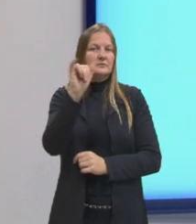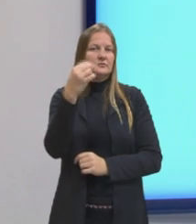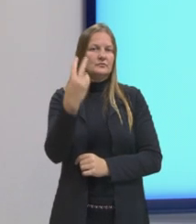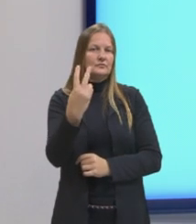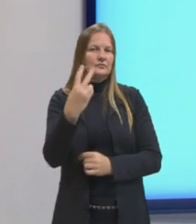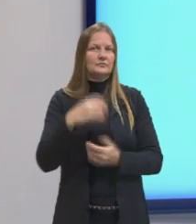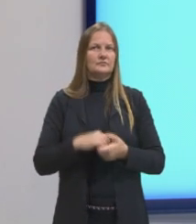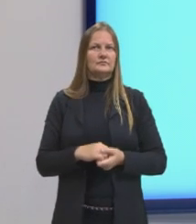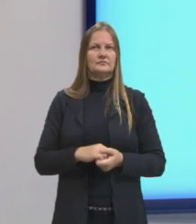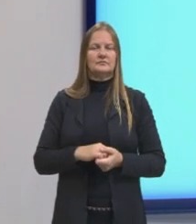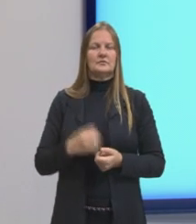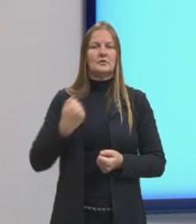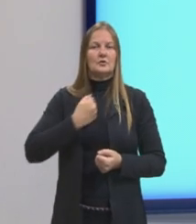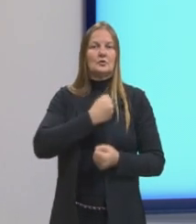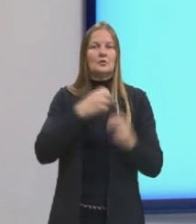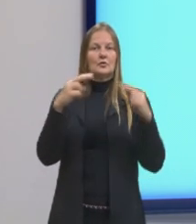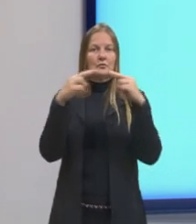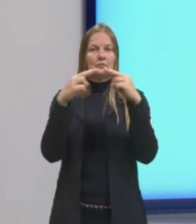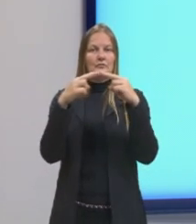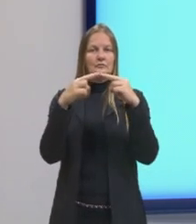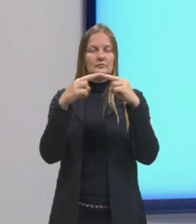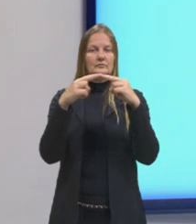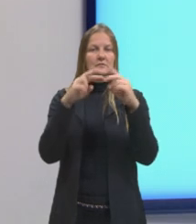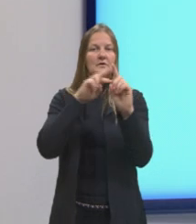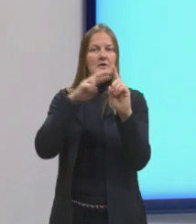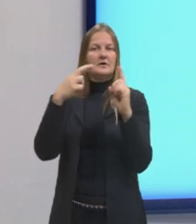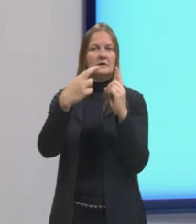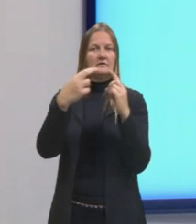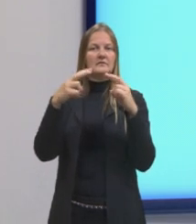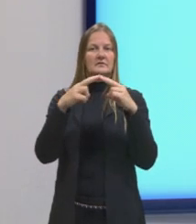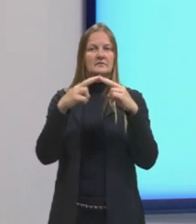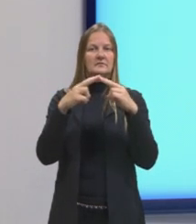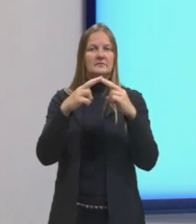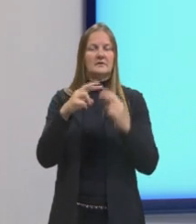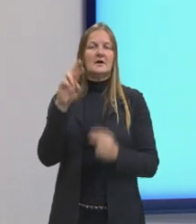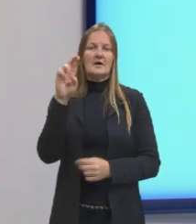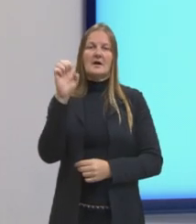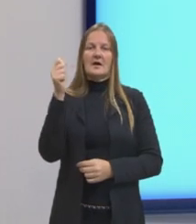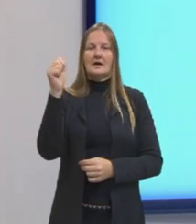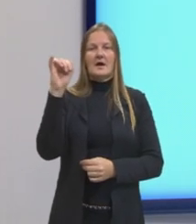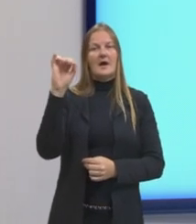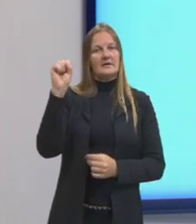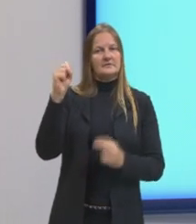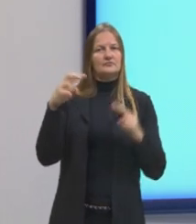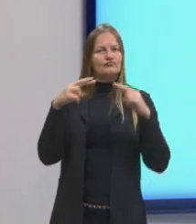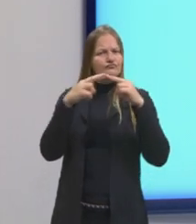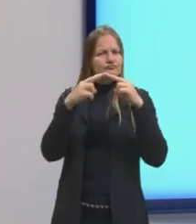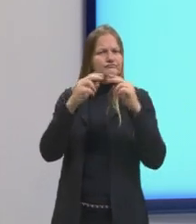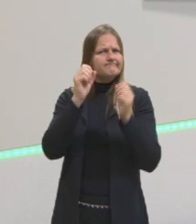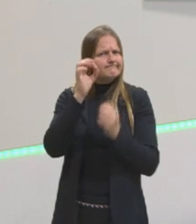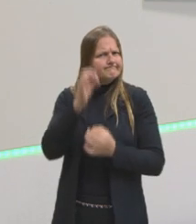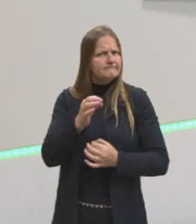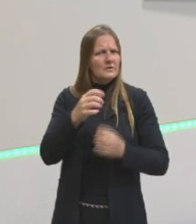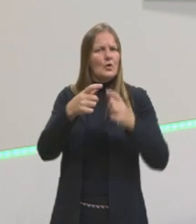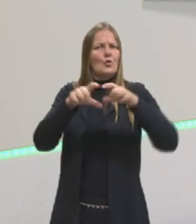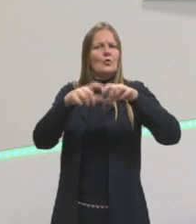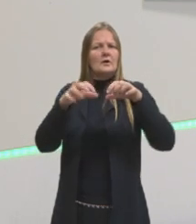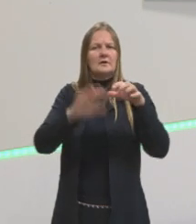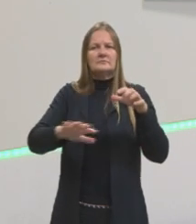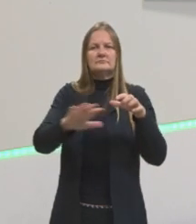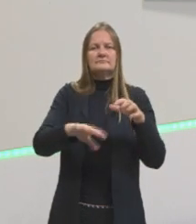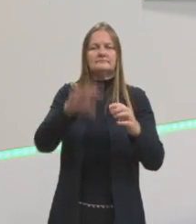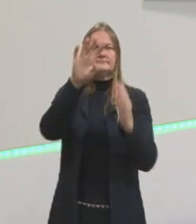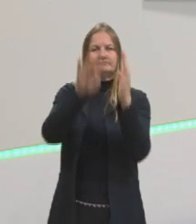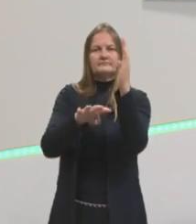esses dois números são dois números dois números reais Quintão determinam certo é um par